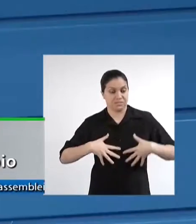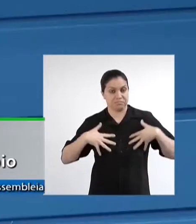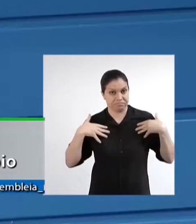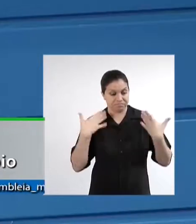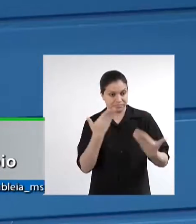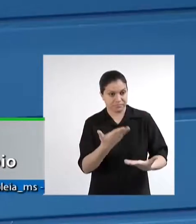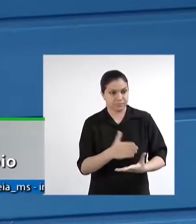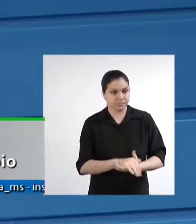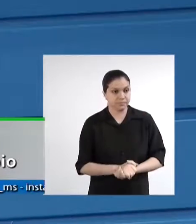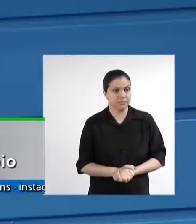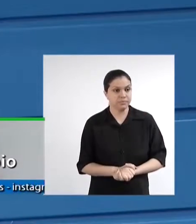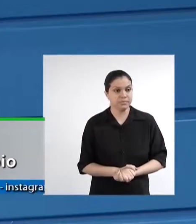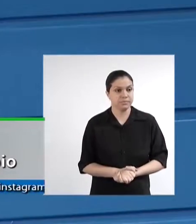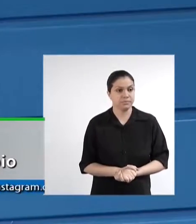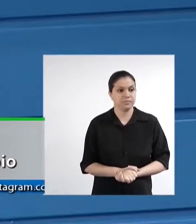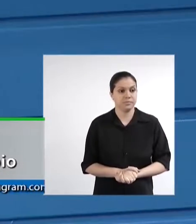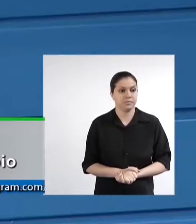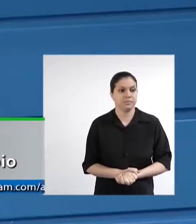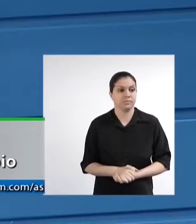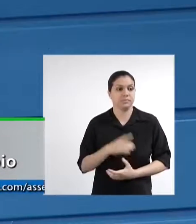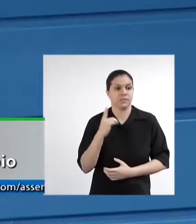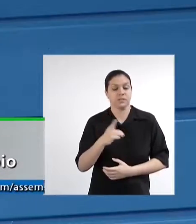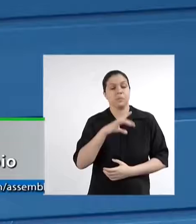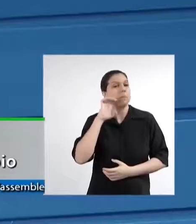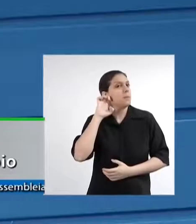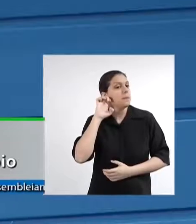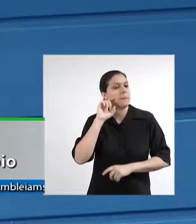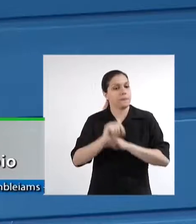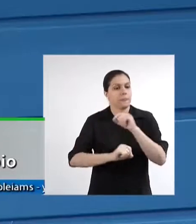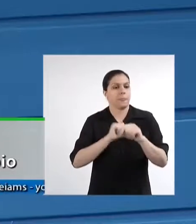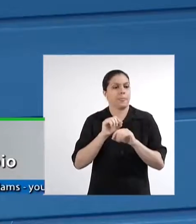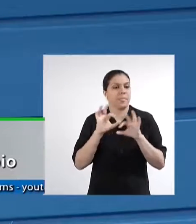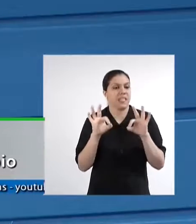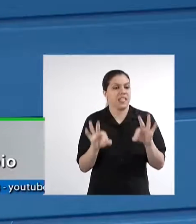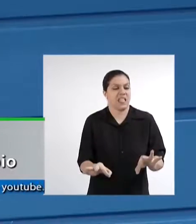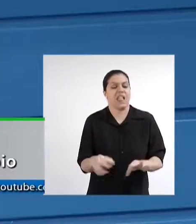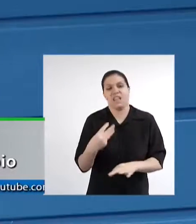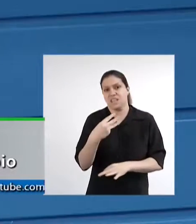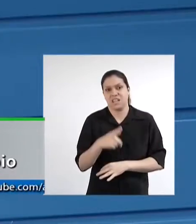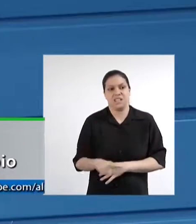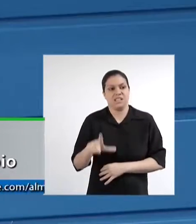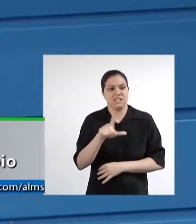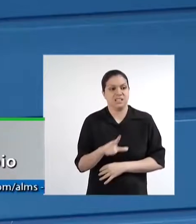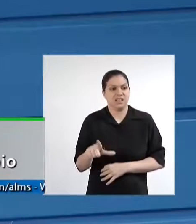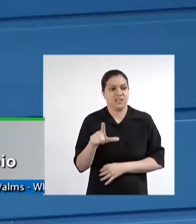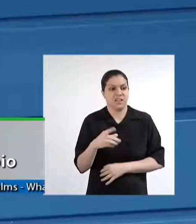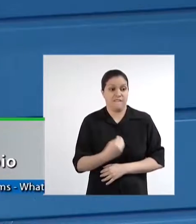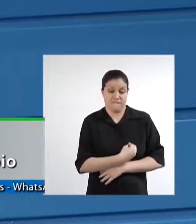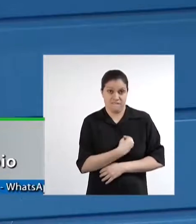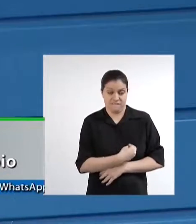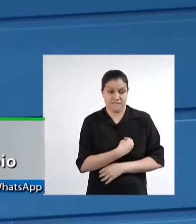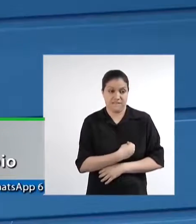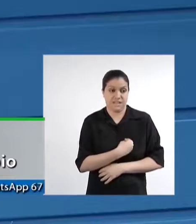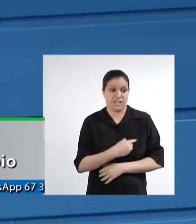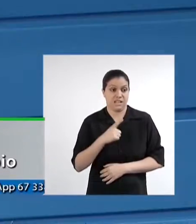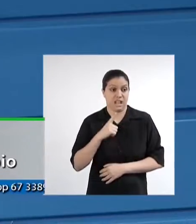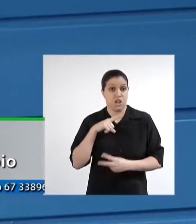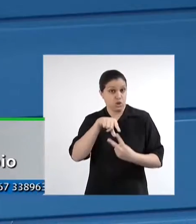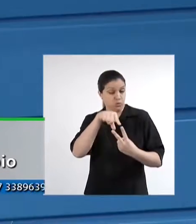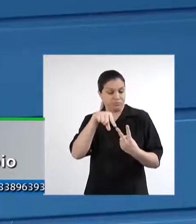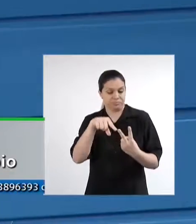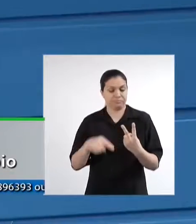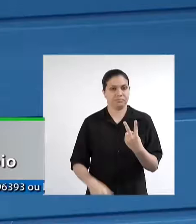cidade. Deputado Eduardo Rocha, com toda certeza, Três Lagoas viveu e vive 2